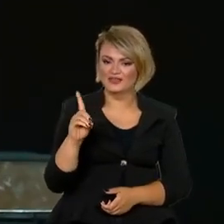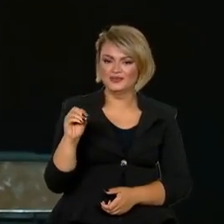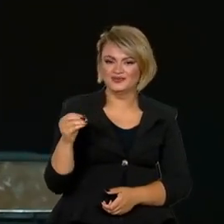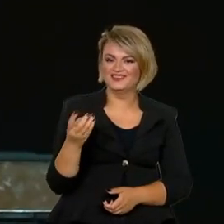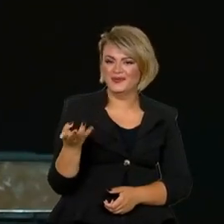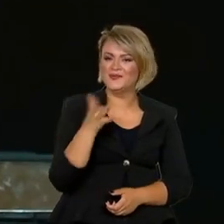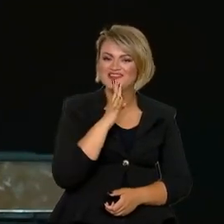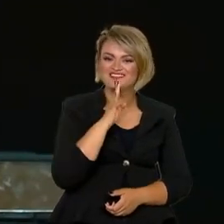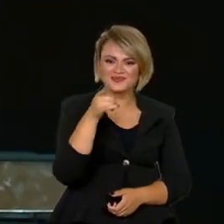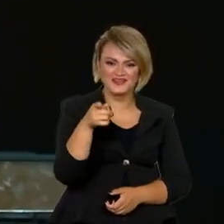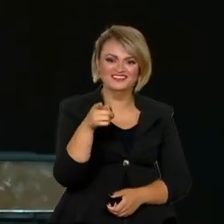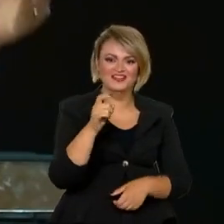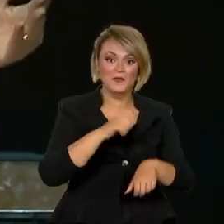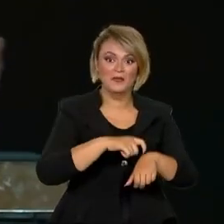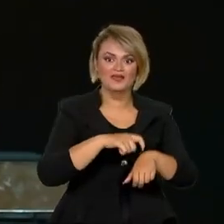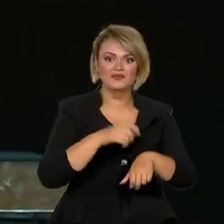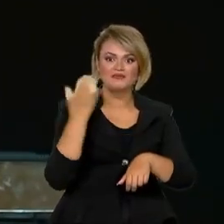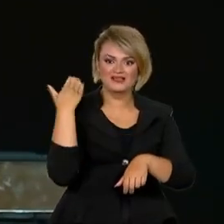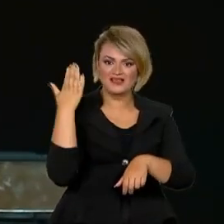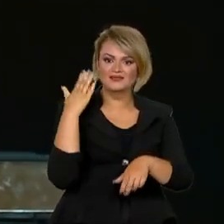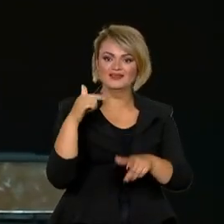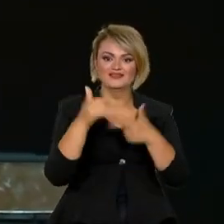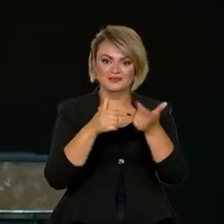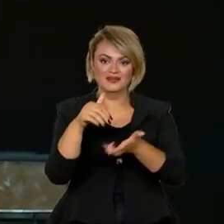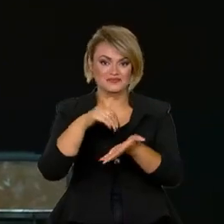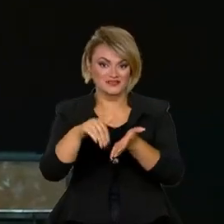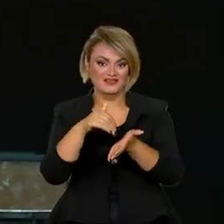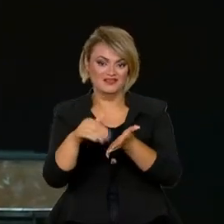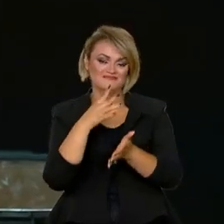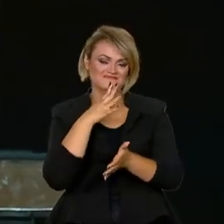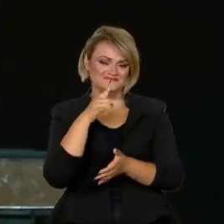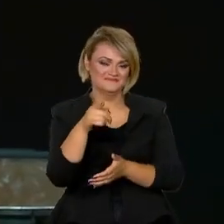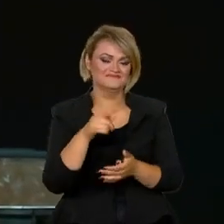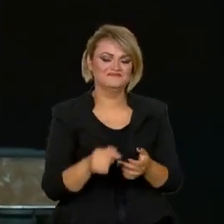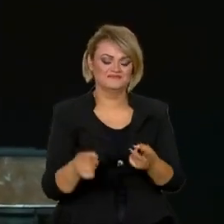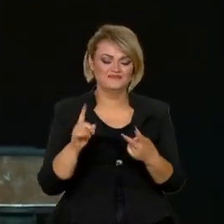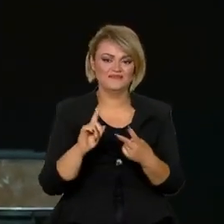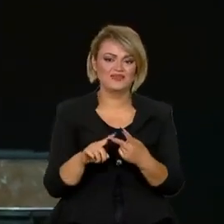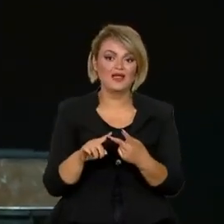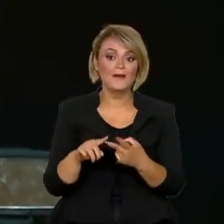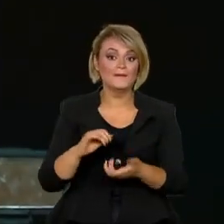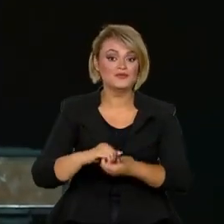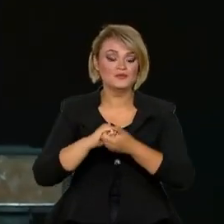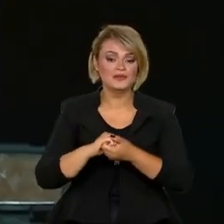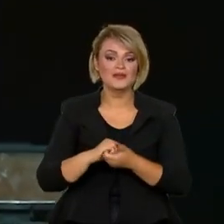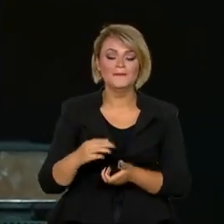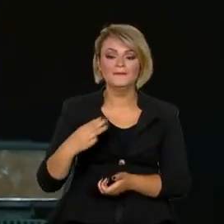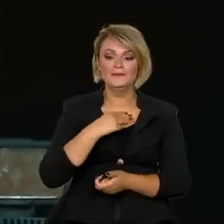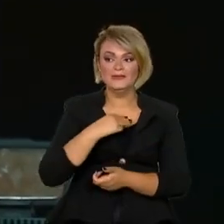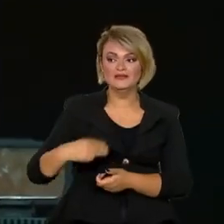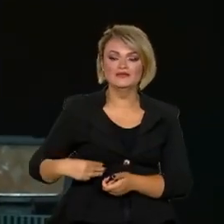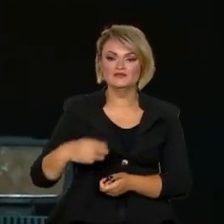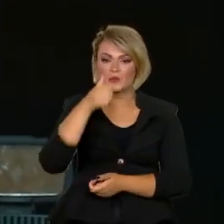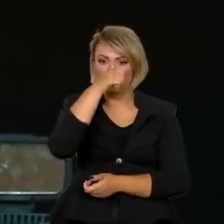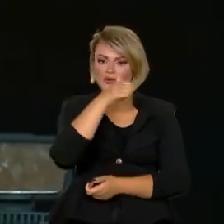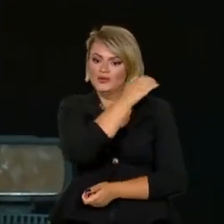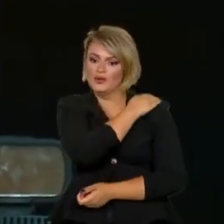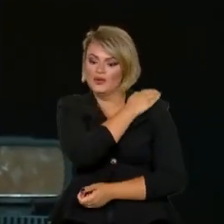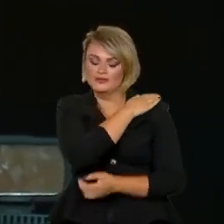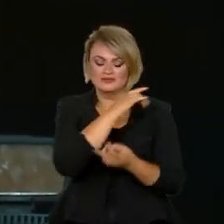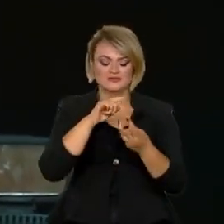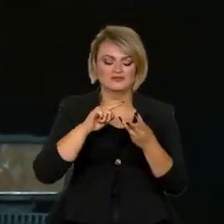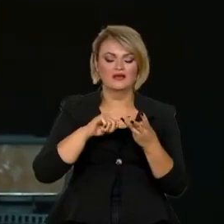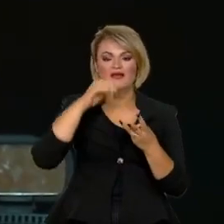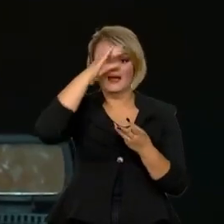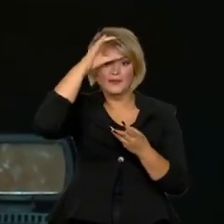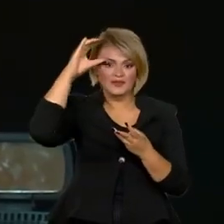tempo, inclusive no período que ele foi secretário. Cumprimentar os ministros Rui Costa e Camilo